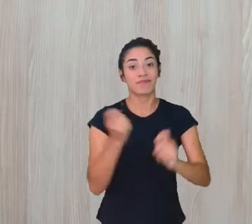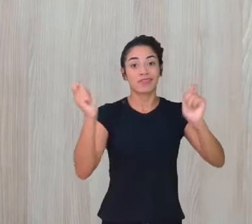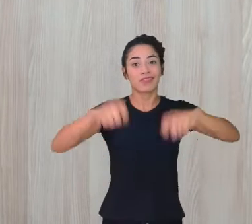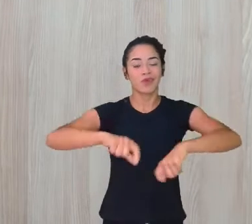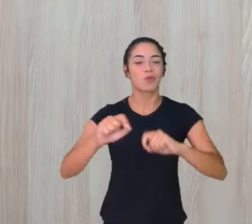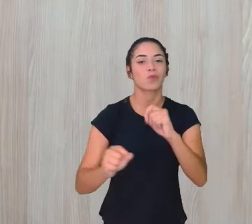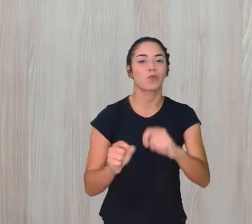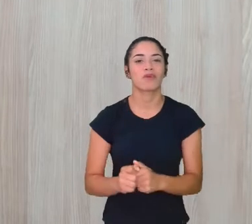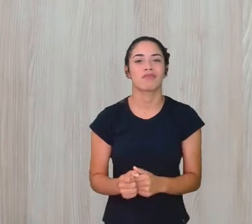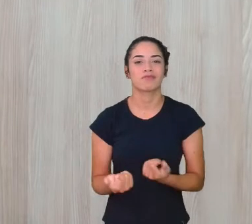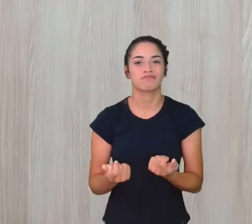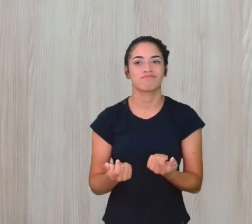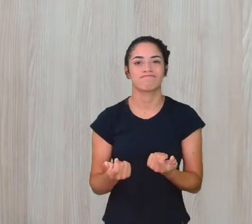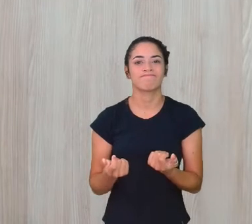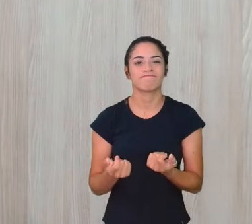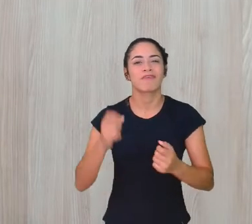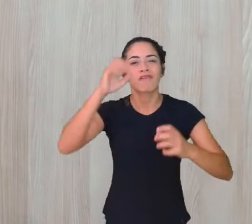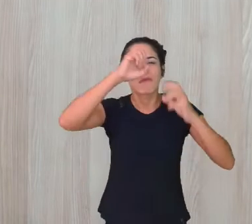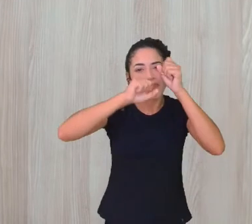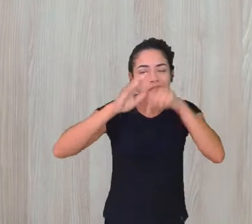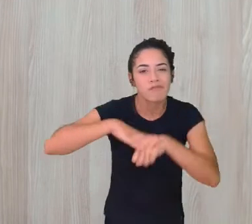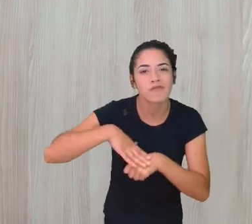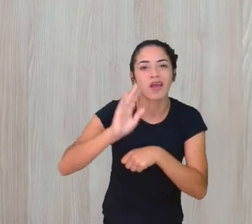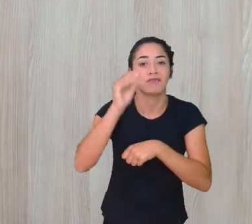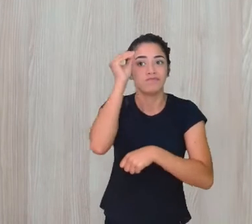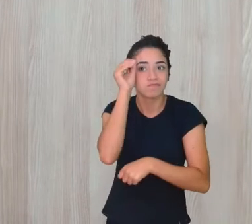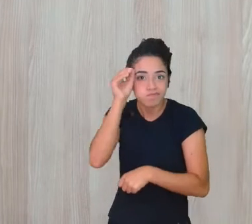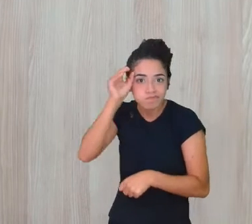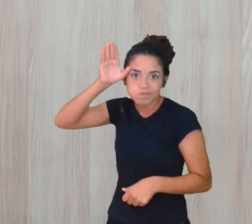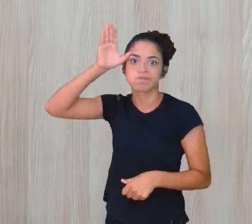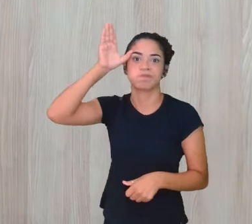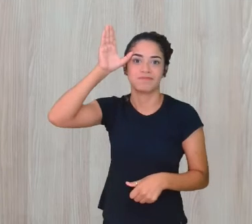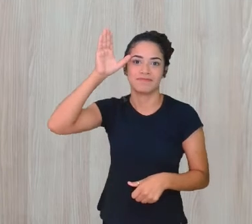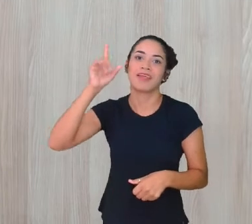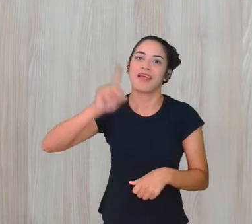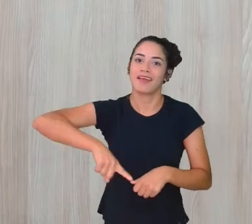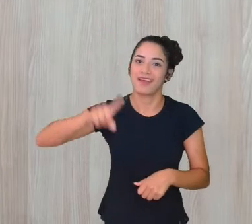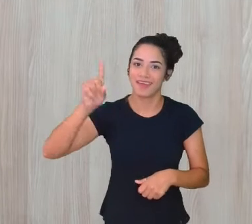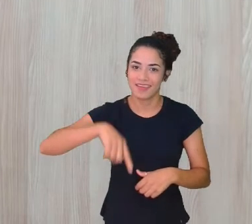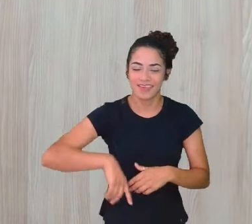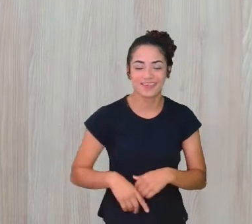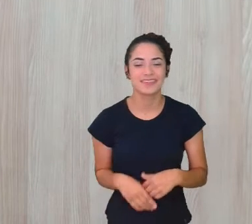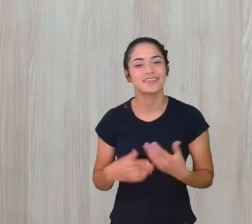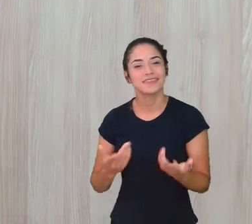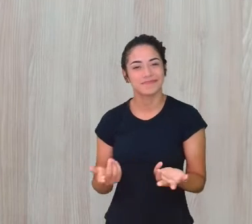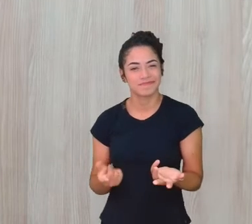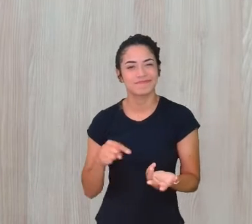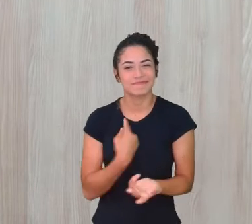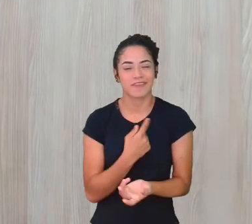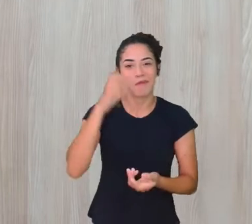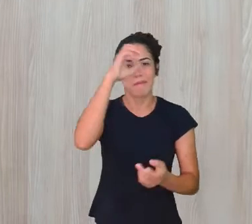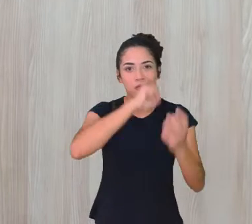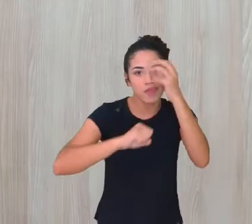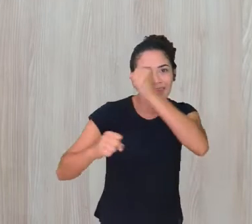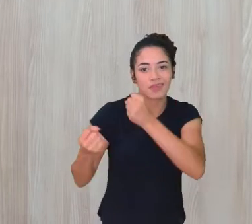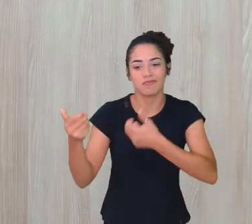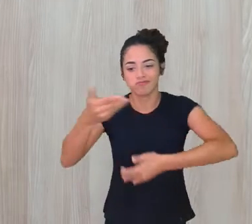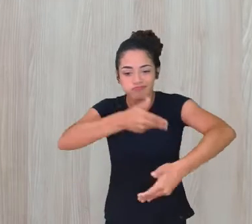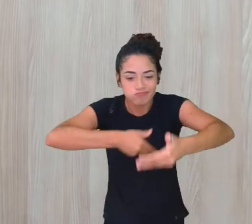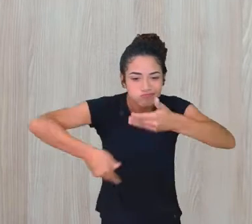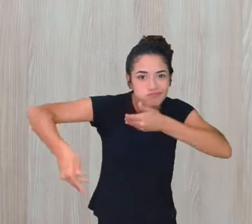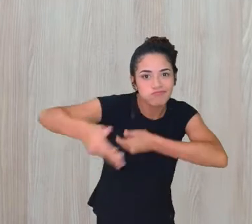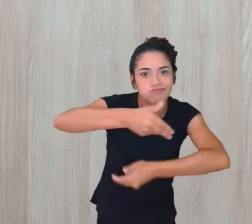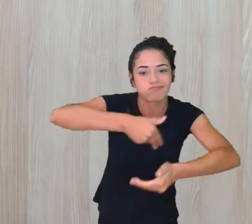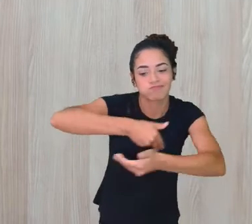né, fortalecer esse conhecimento, potencializar o nosso aprendizado. Aí a gente sempre aprende um com o outro.